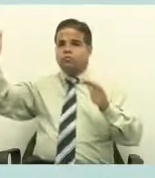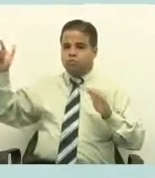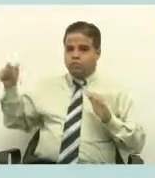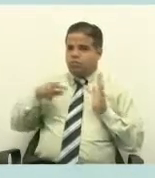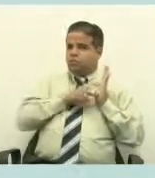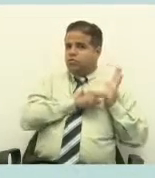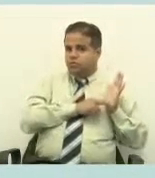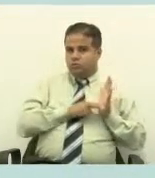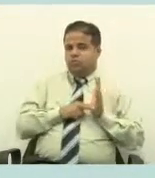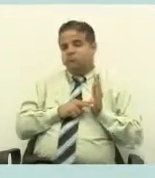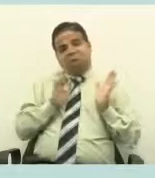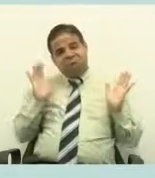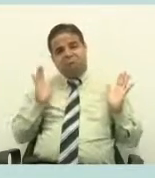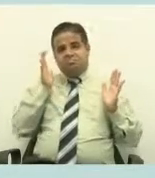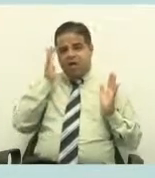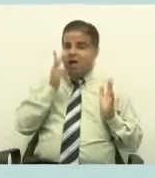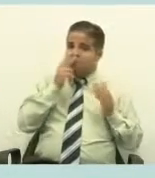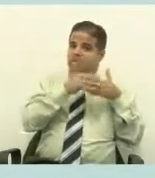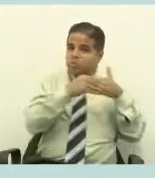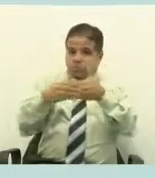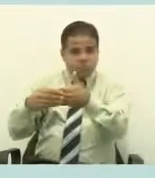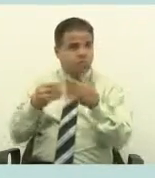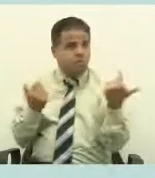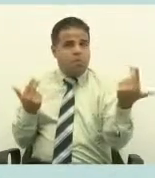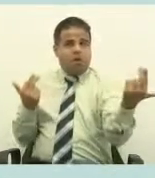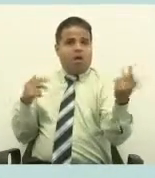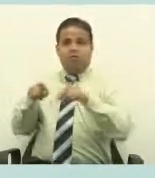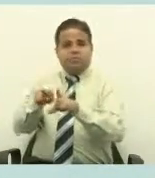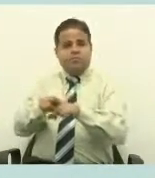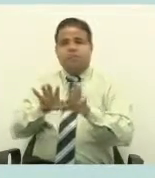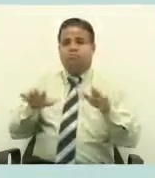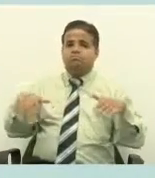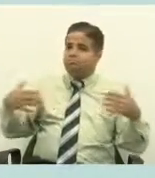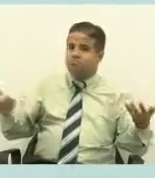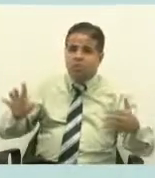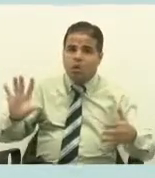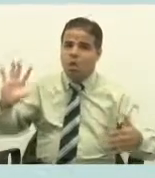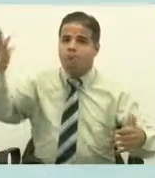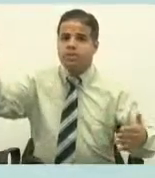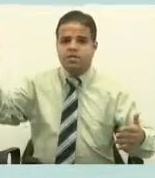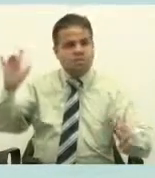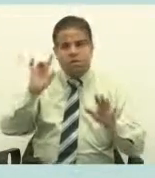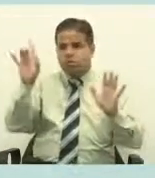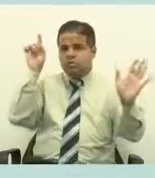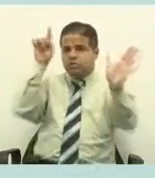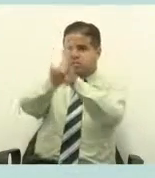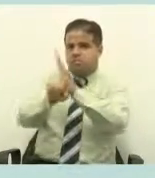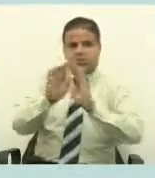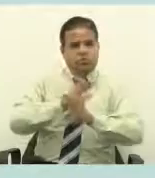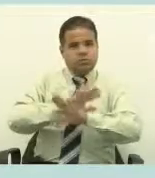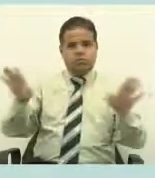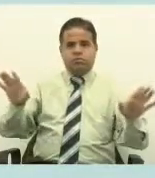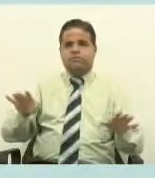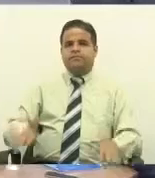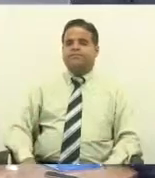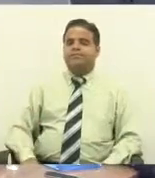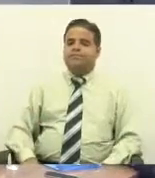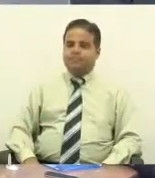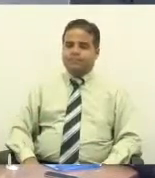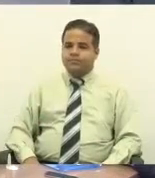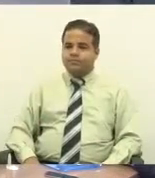sindicatos estão sendo conduzidos da mesma forma. O que está acontecendo? Só essa pergunta.